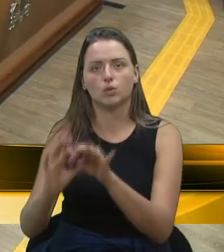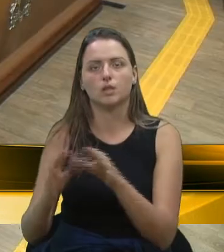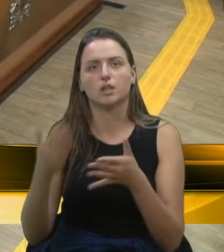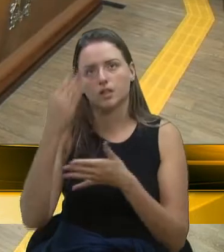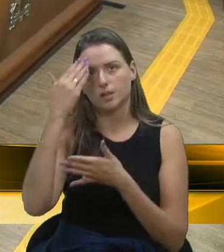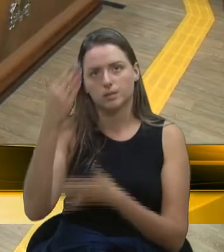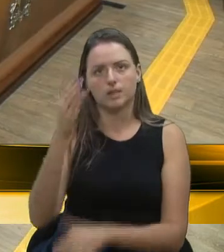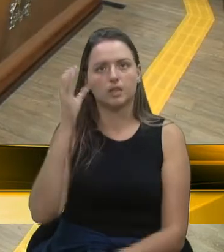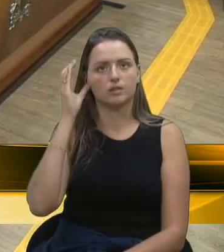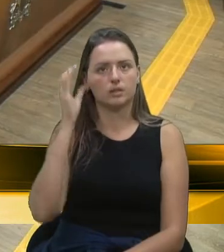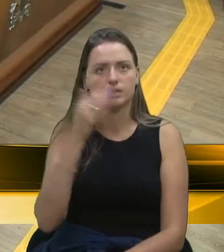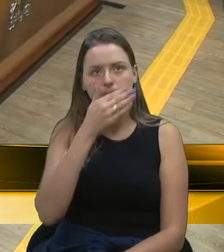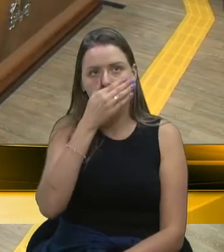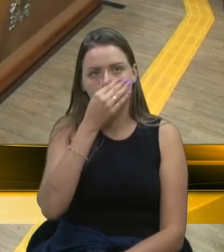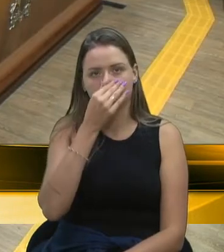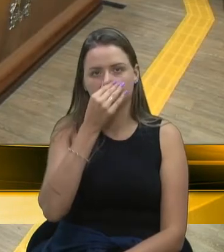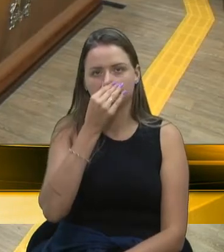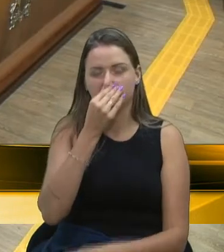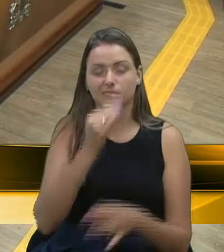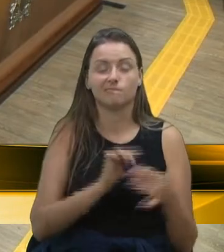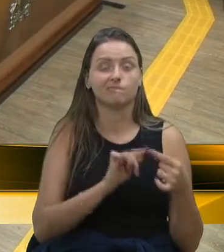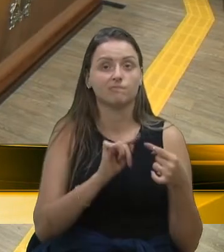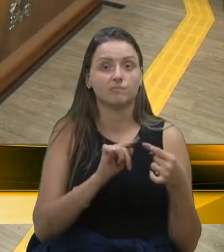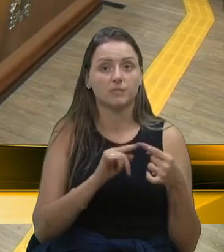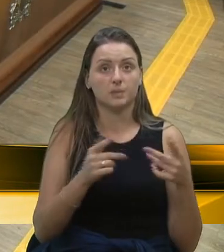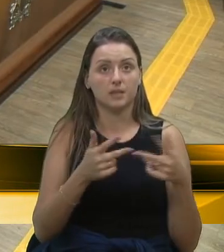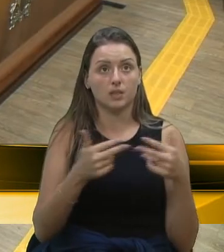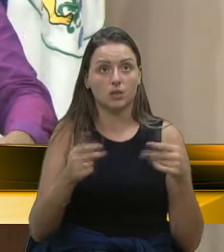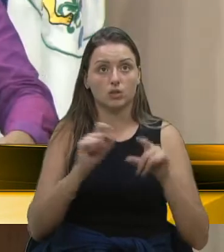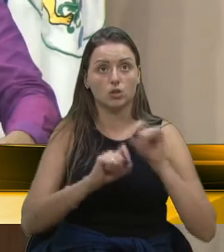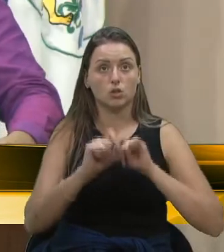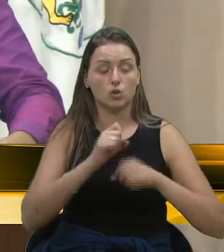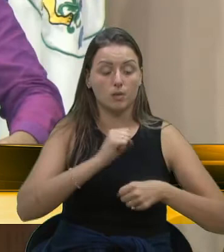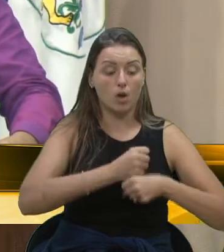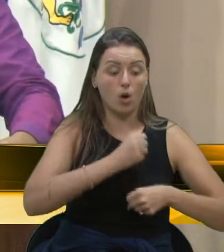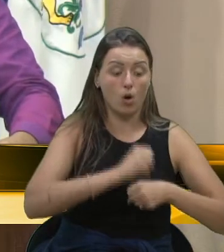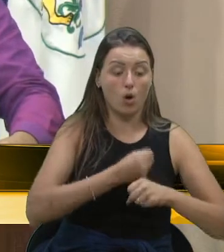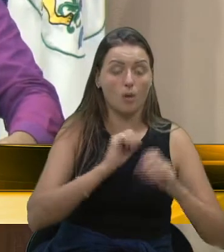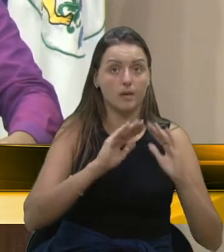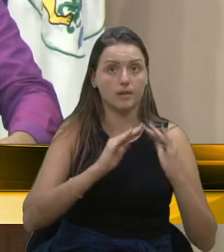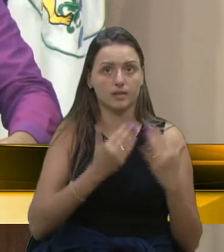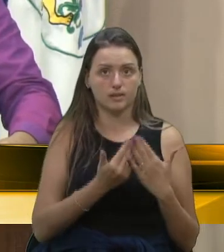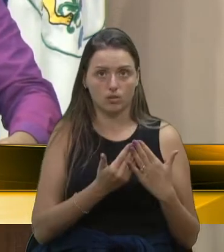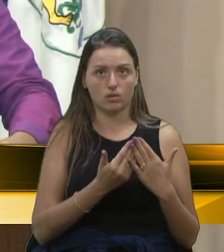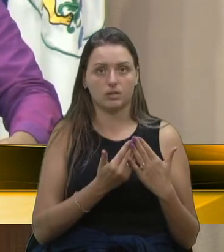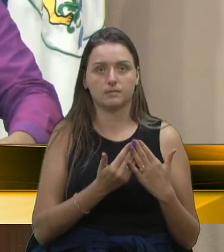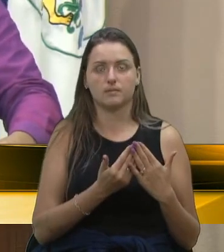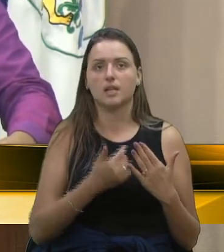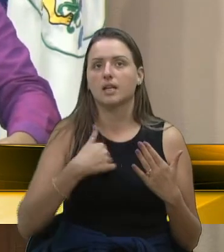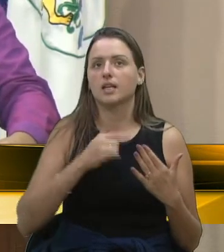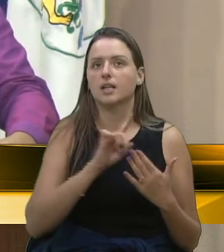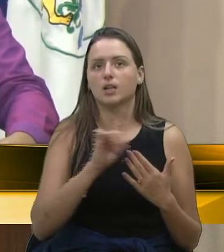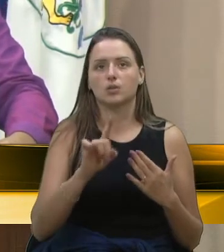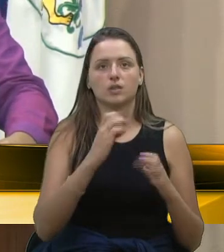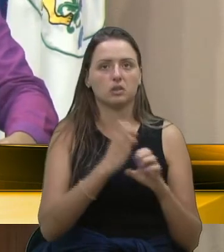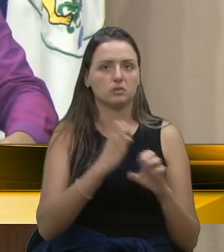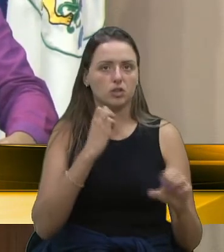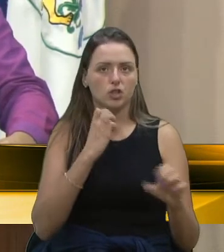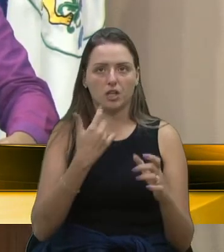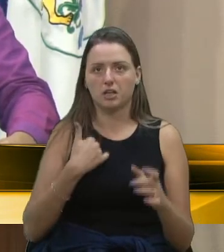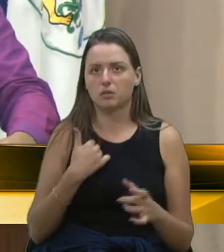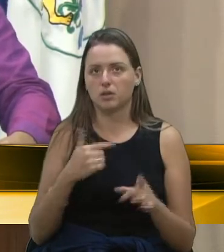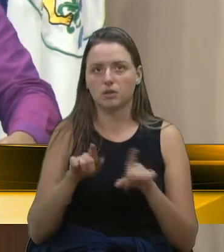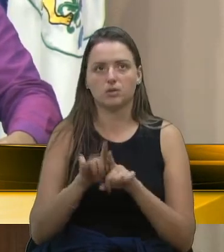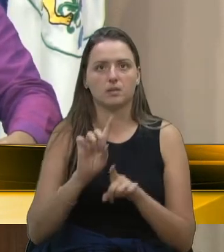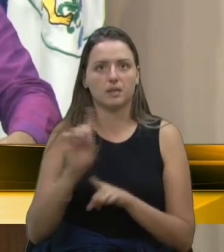vereador Almir. Essas duas questões. A primeira, sobre a questão das obras nas escolas. Não sou da área da engenharia e nem